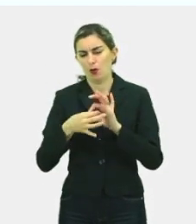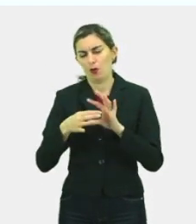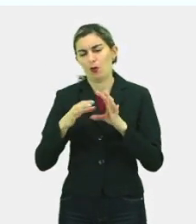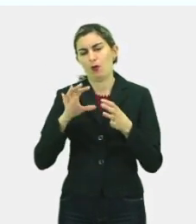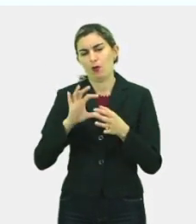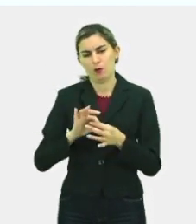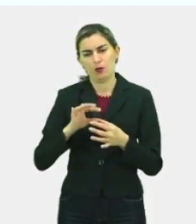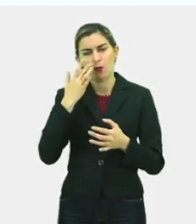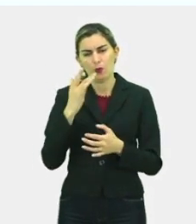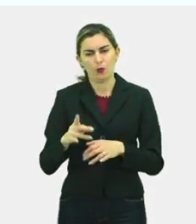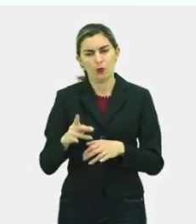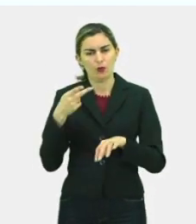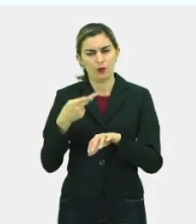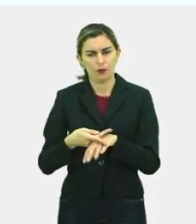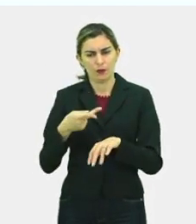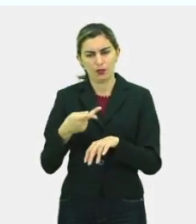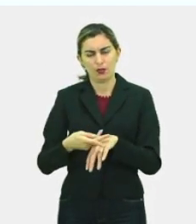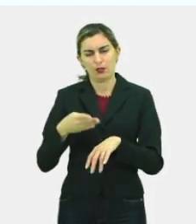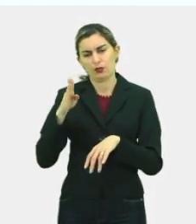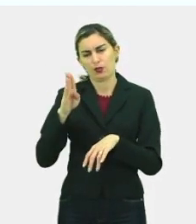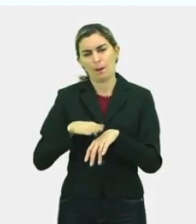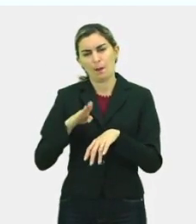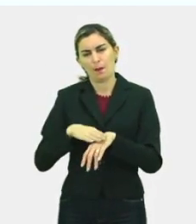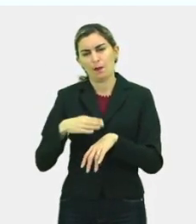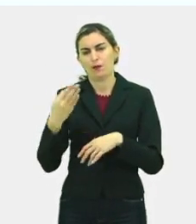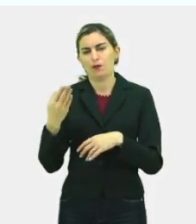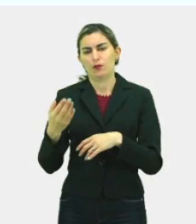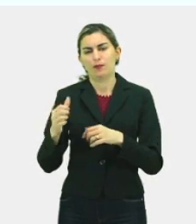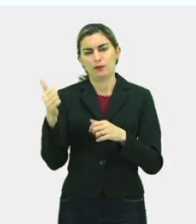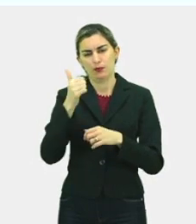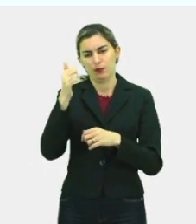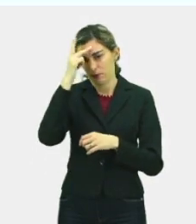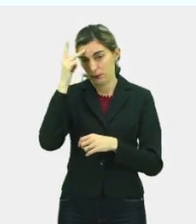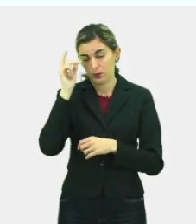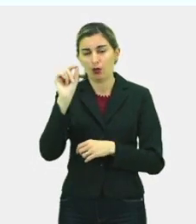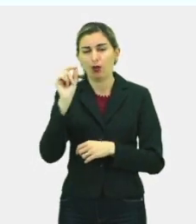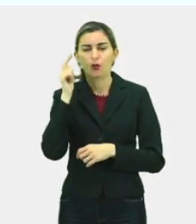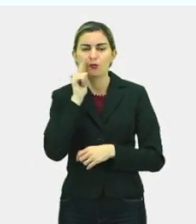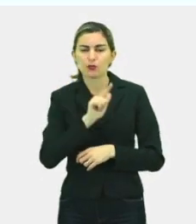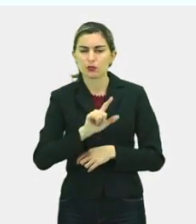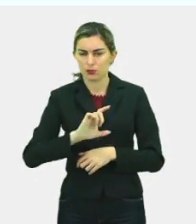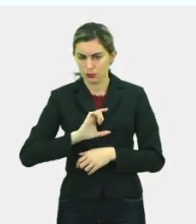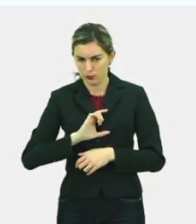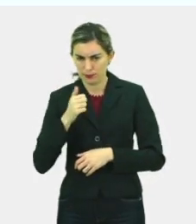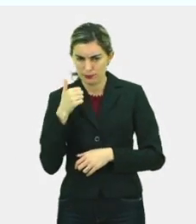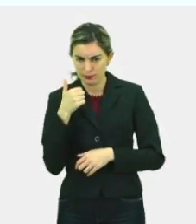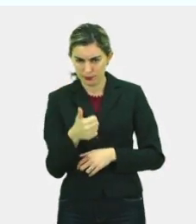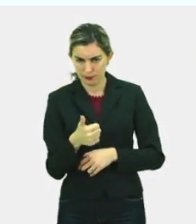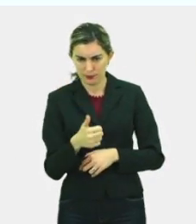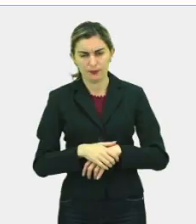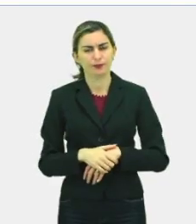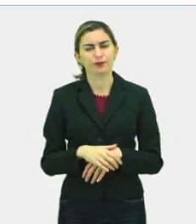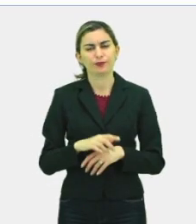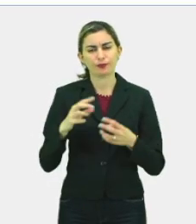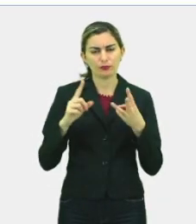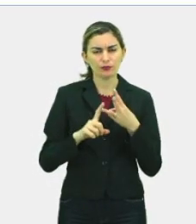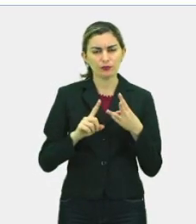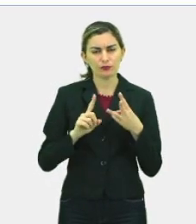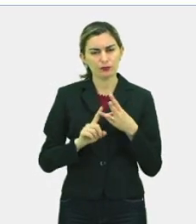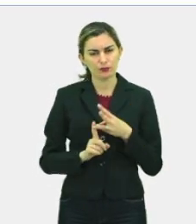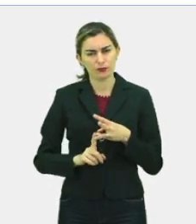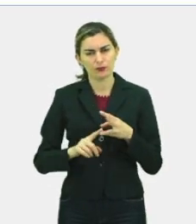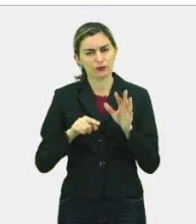olímpico, seja ela ouro, prata ou bronze. Então, foi a primeira pessoa que conseguiu uma medalha olímpica, tá certo?